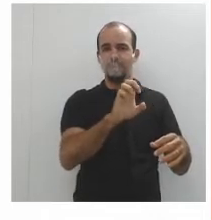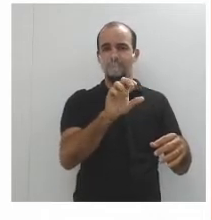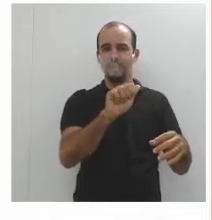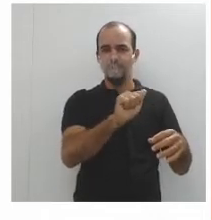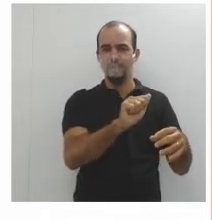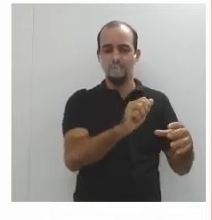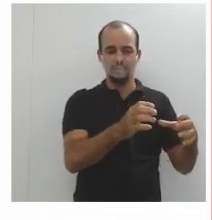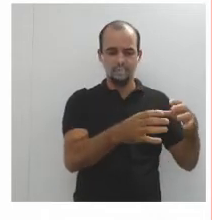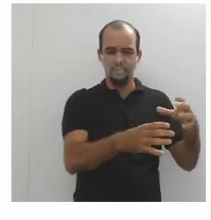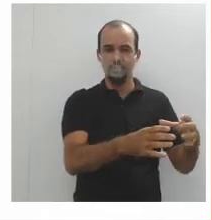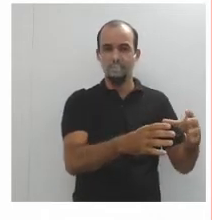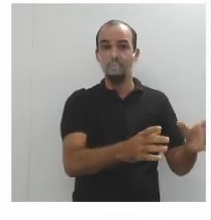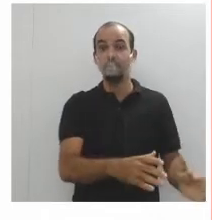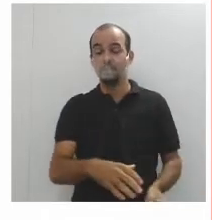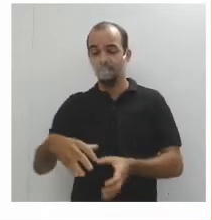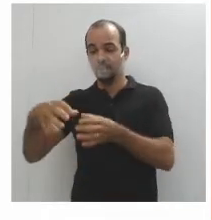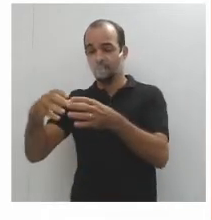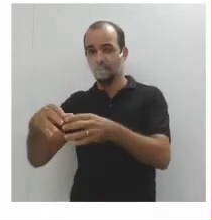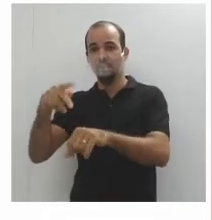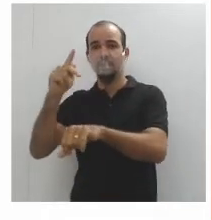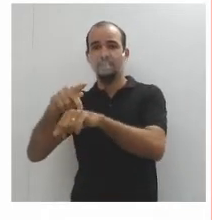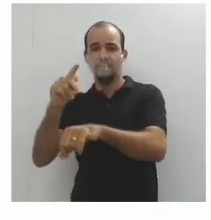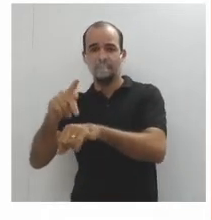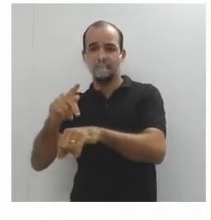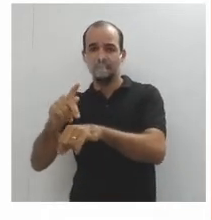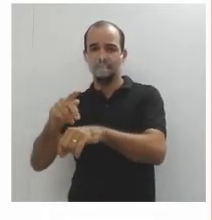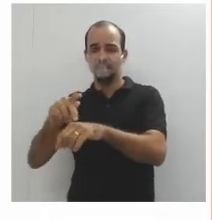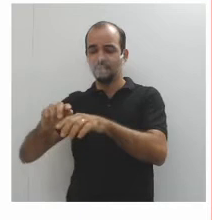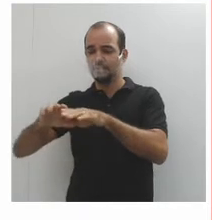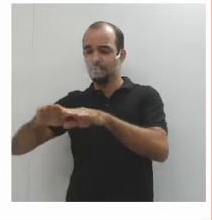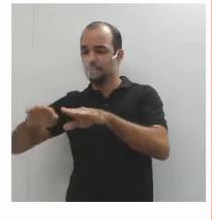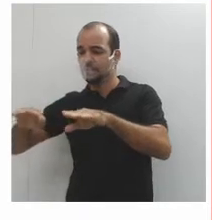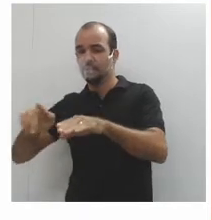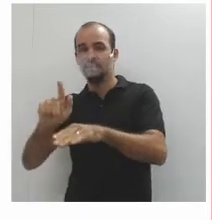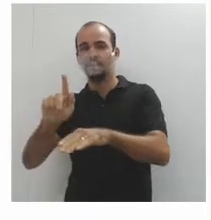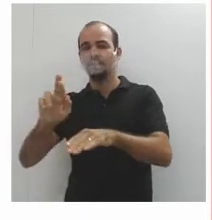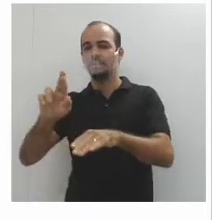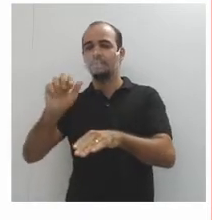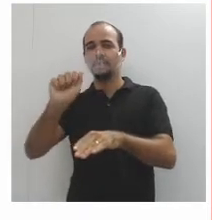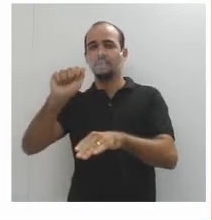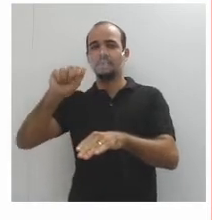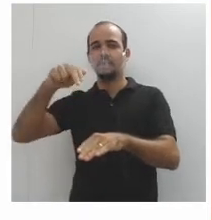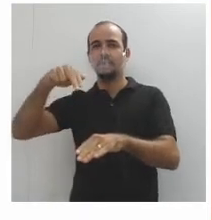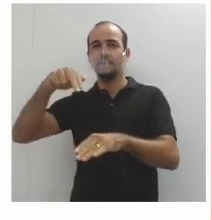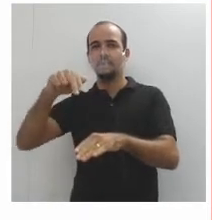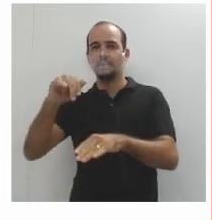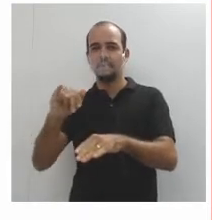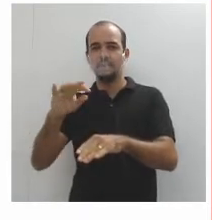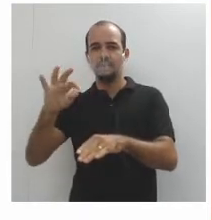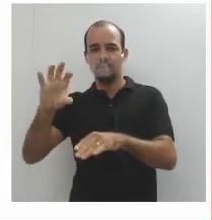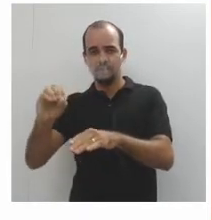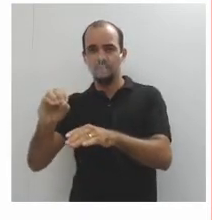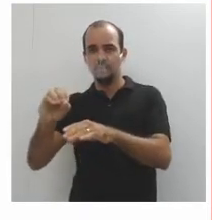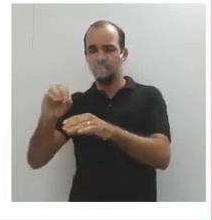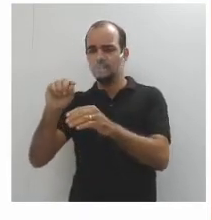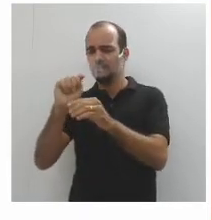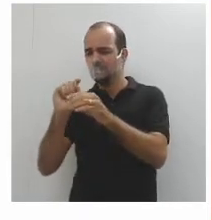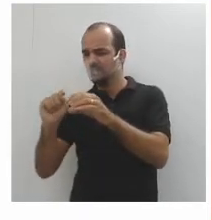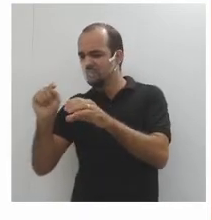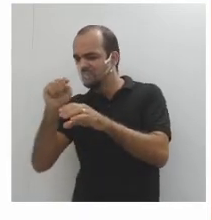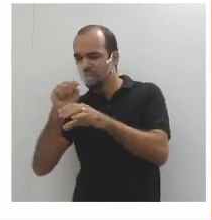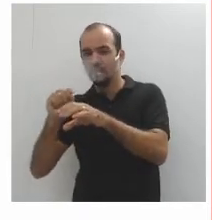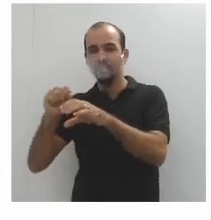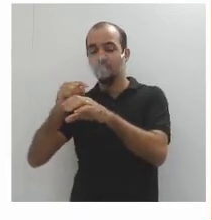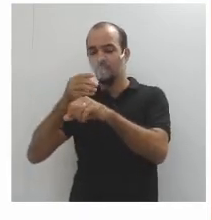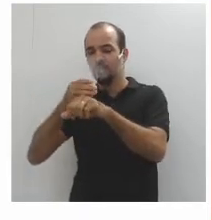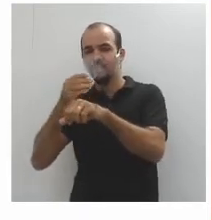temos diversas fases, tá bom? Aqui temos os pontos brancos, os pontos pretos e